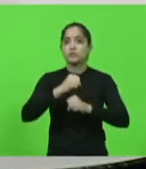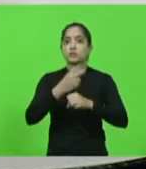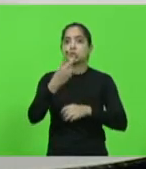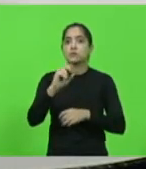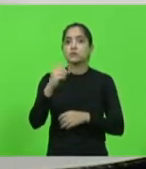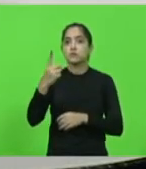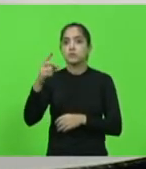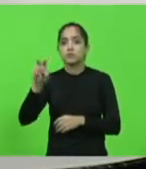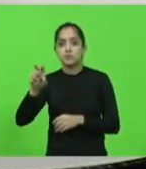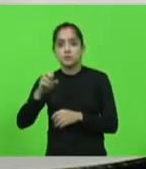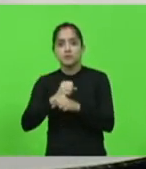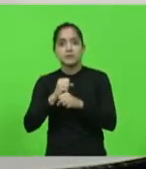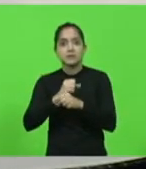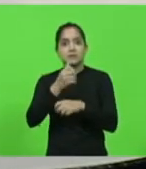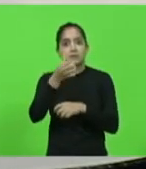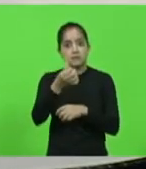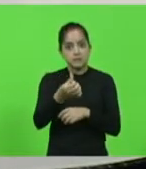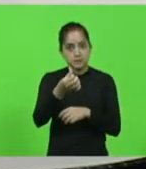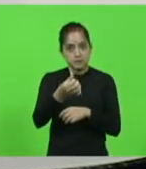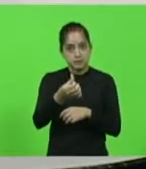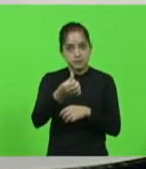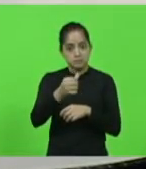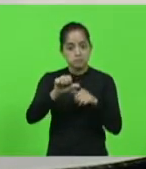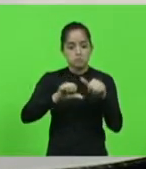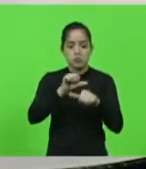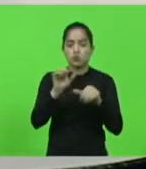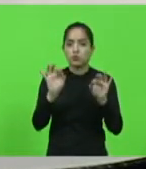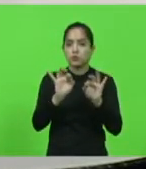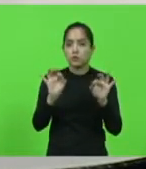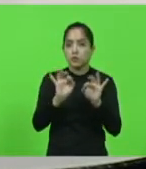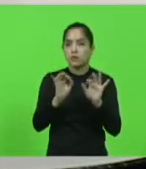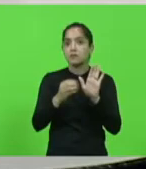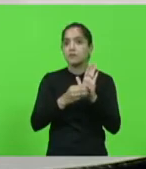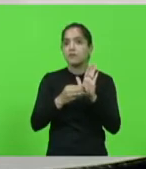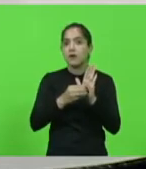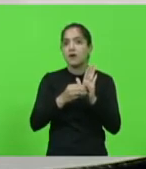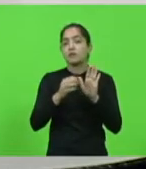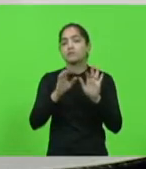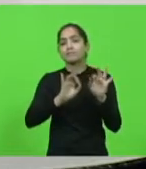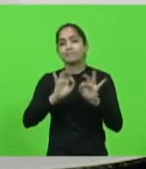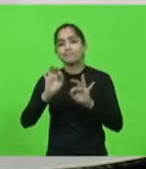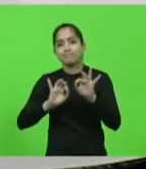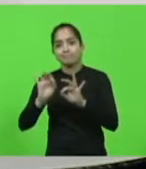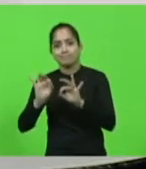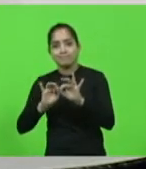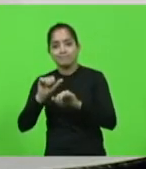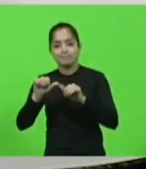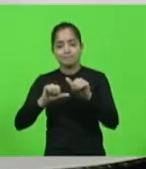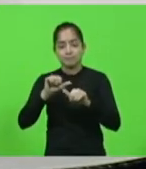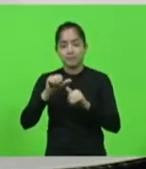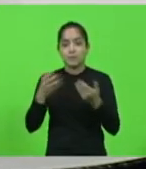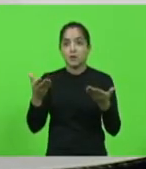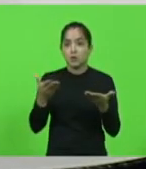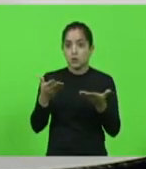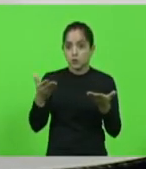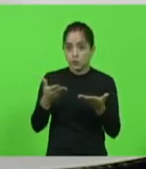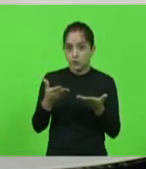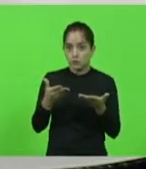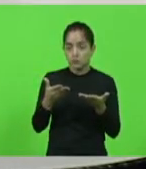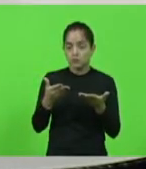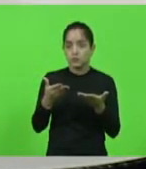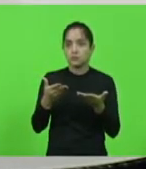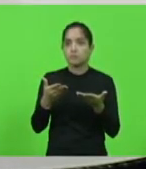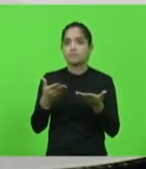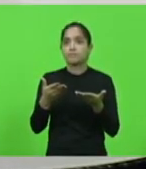por 6 anos permaneceu inalterada por falta de regulamentação e hoje tem aqui, na Alesc,